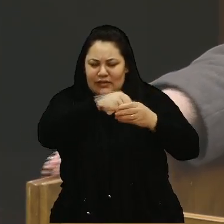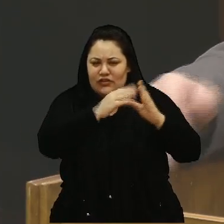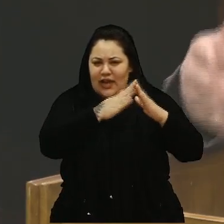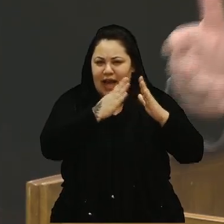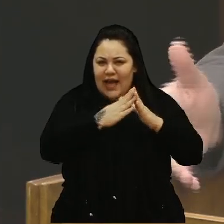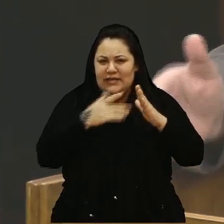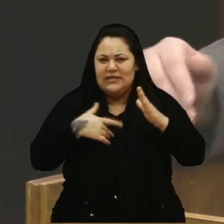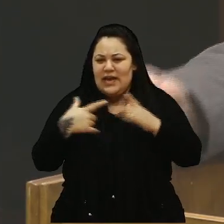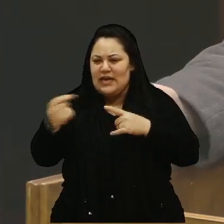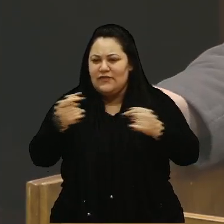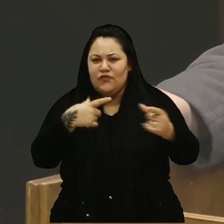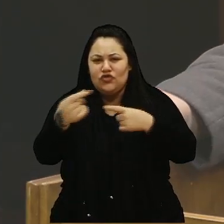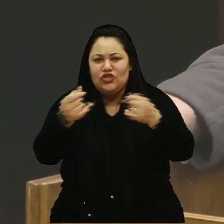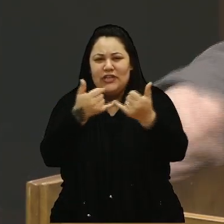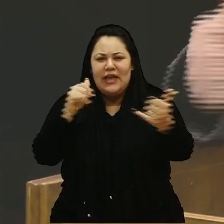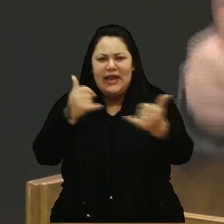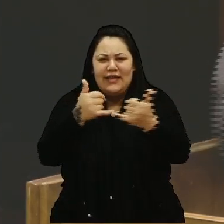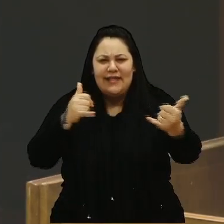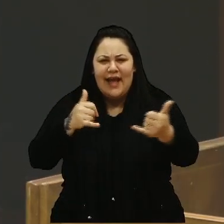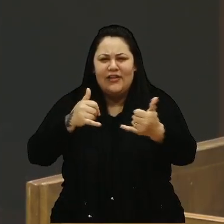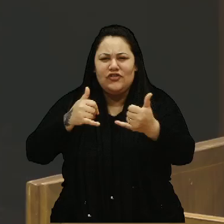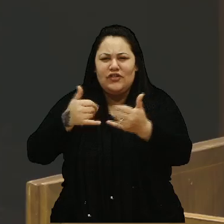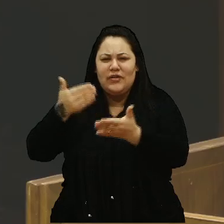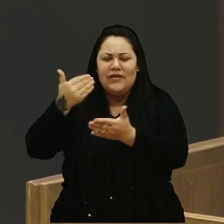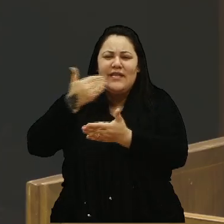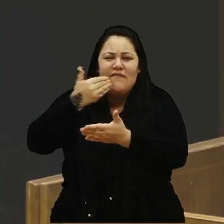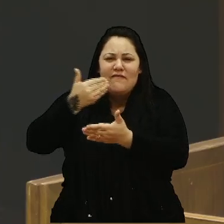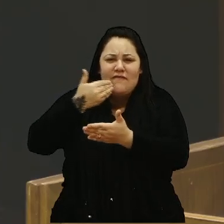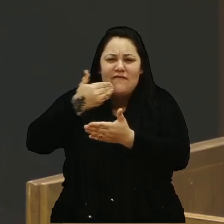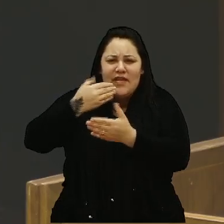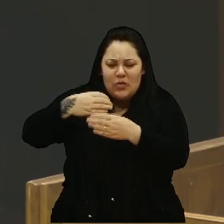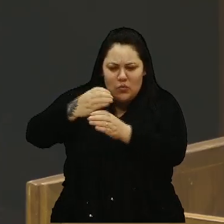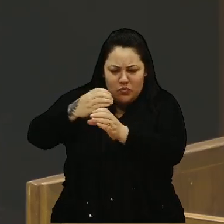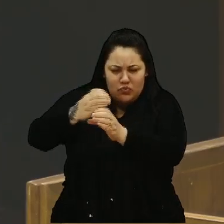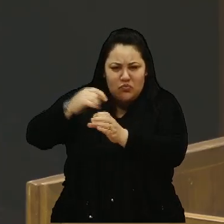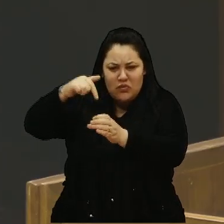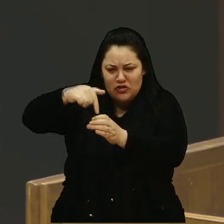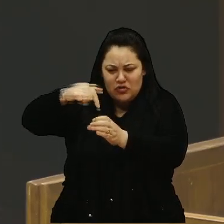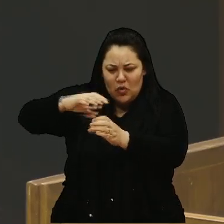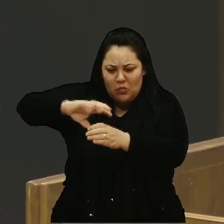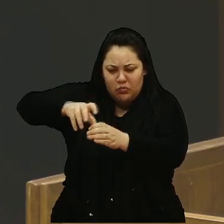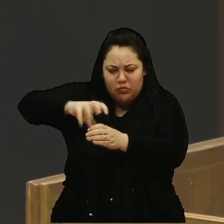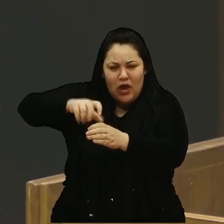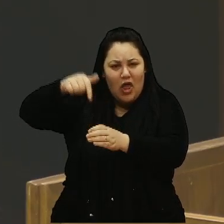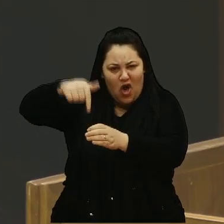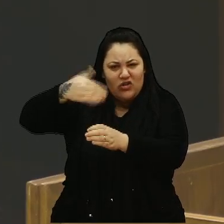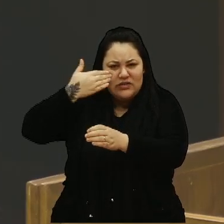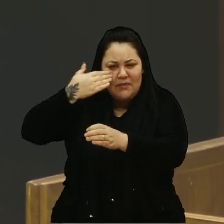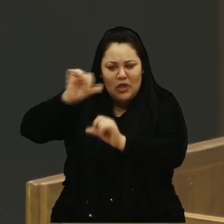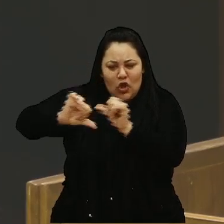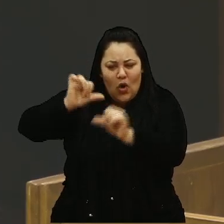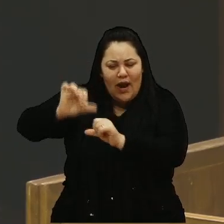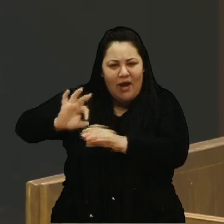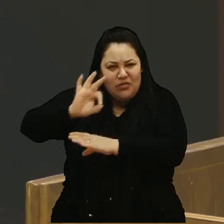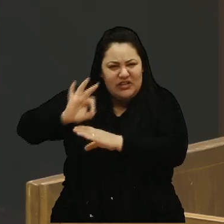energia, problemas no medidor, erros de leitura, troca de tarifa e tantas outras situações que podem